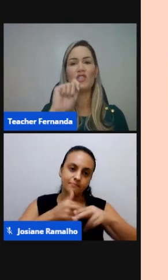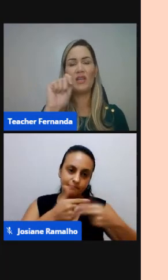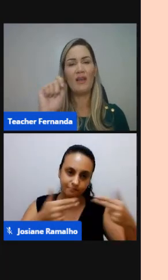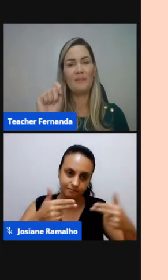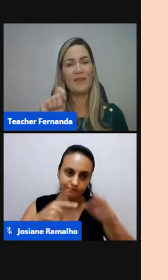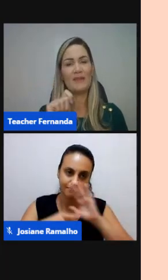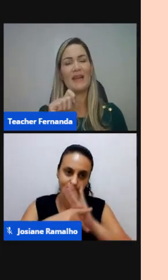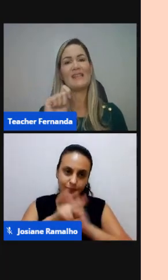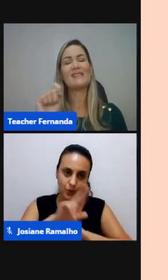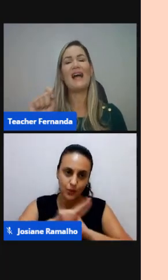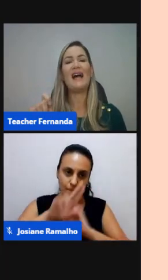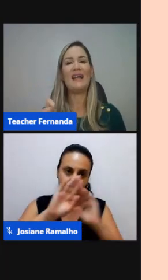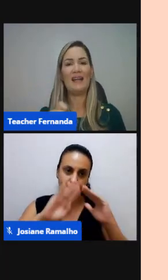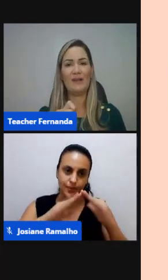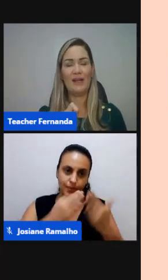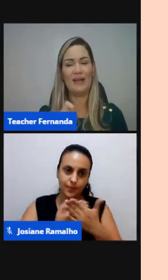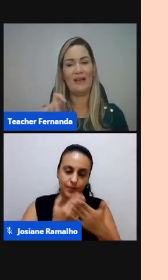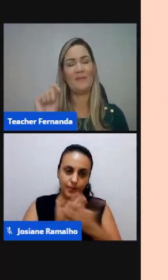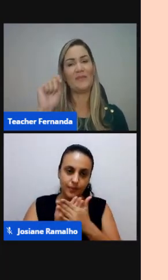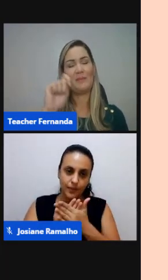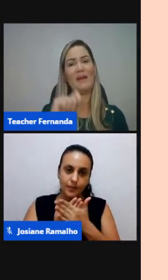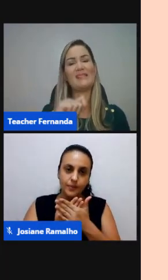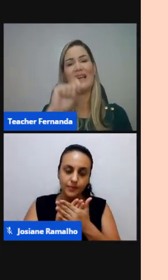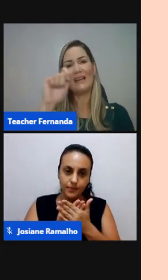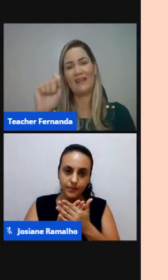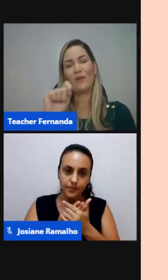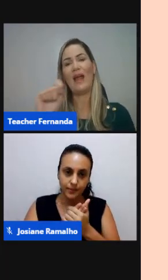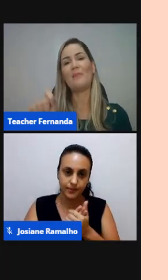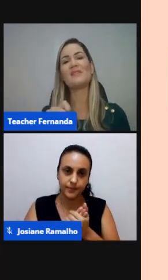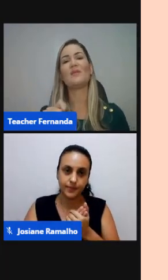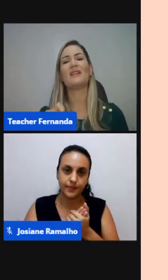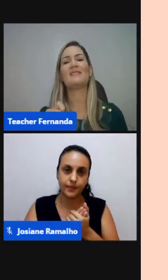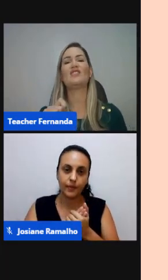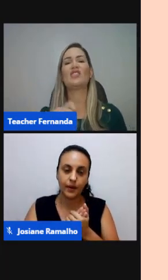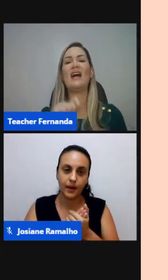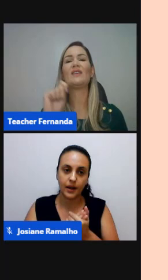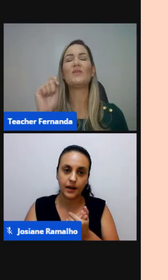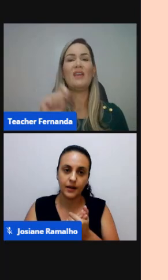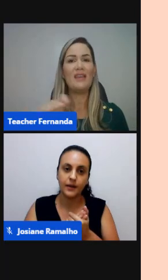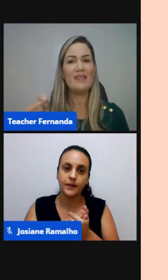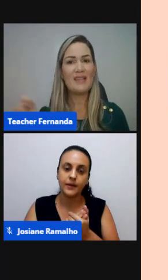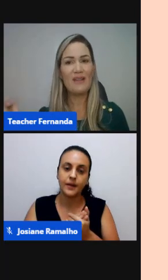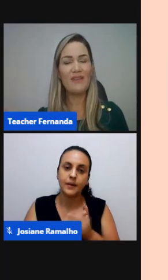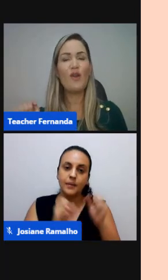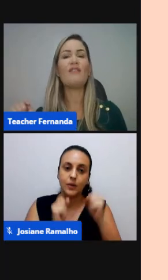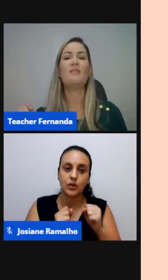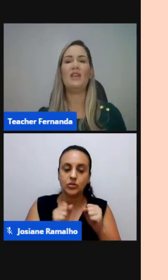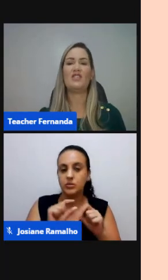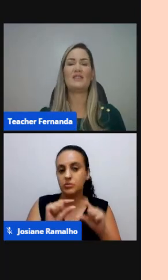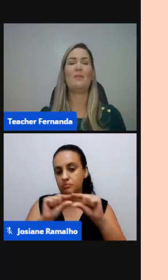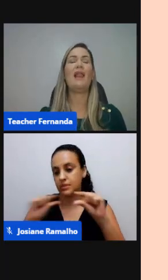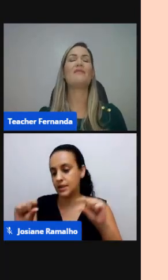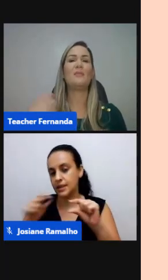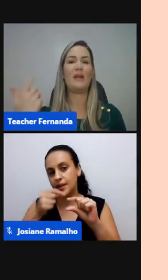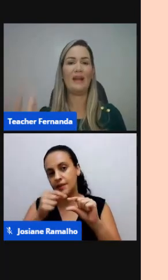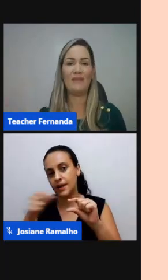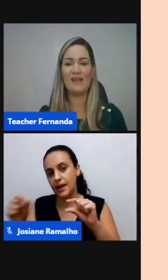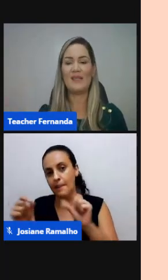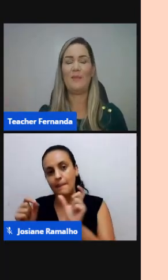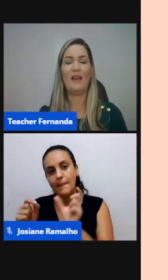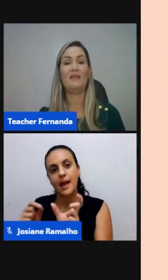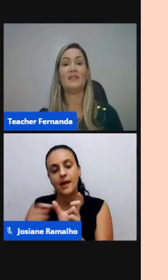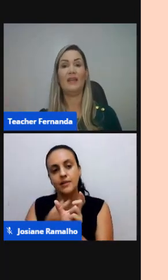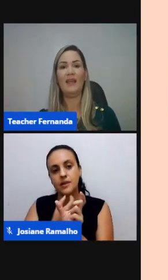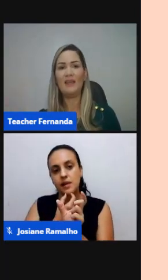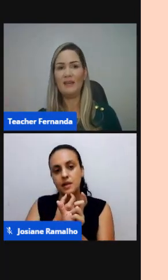ele pode traçar, passar, né, o lápis no tracejado e escrever novamente essa palavra para gravar